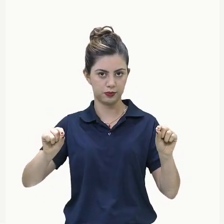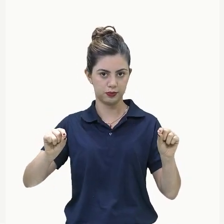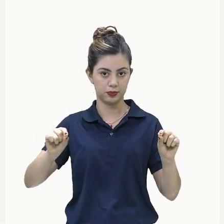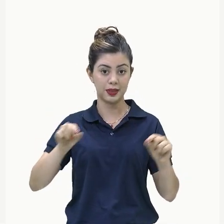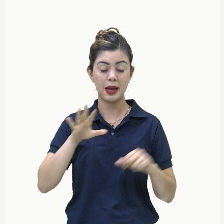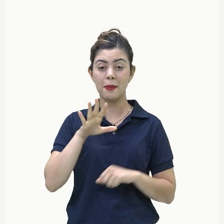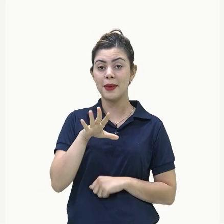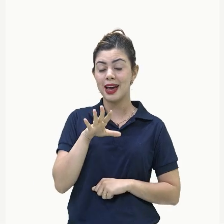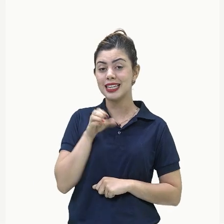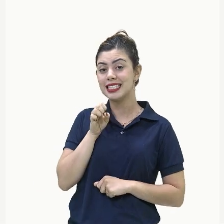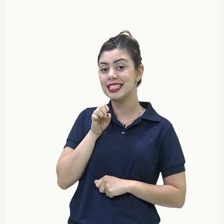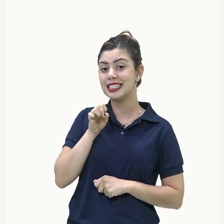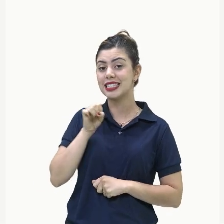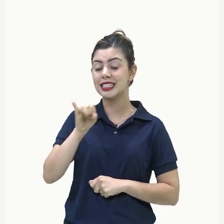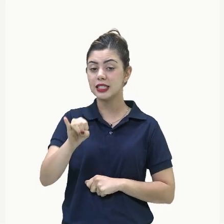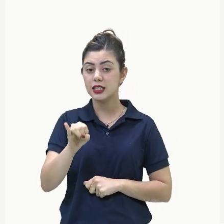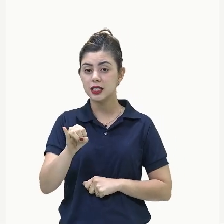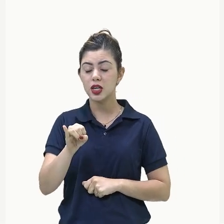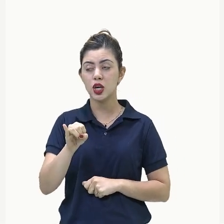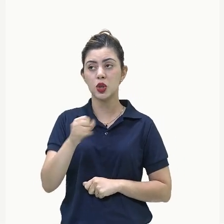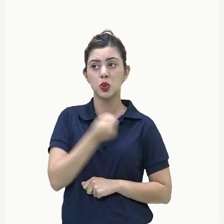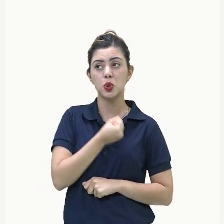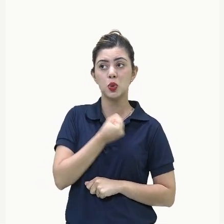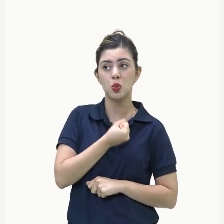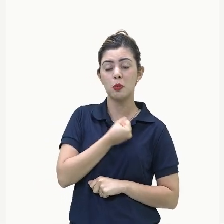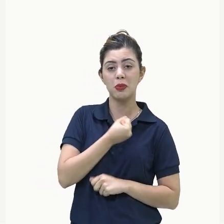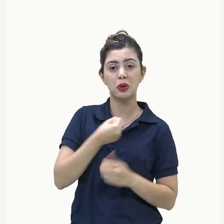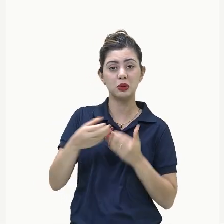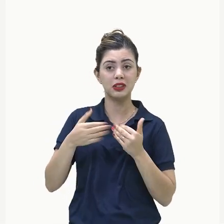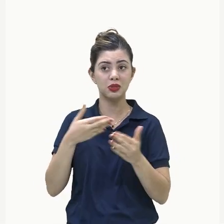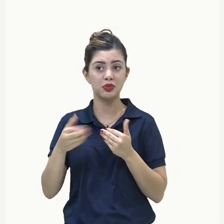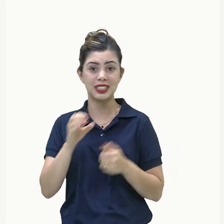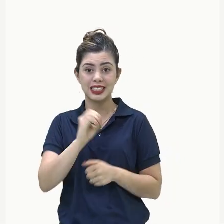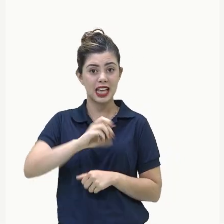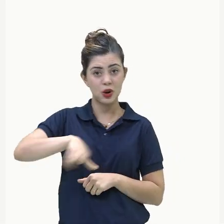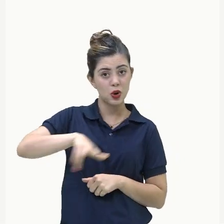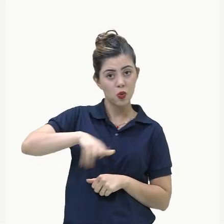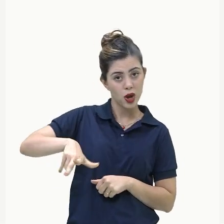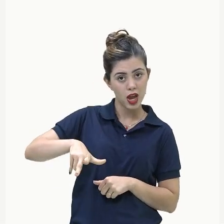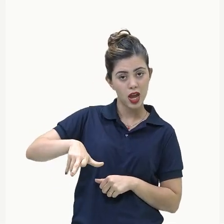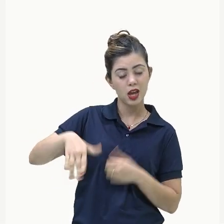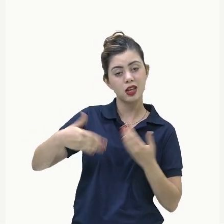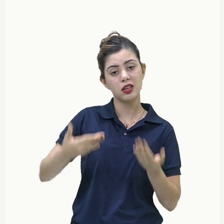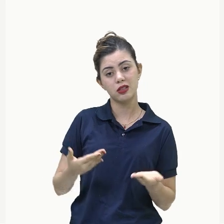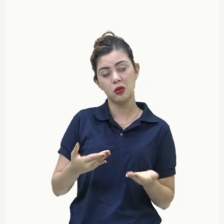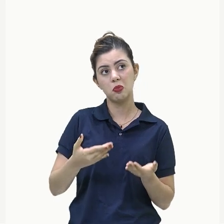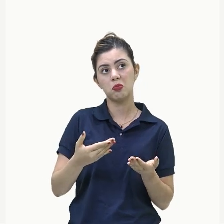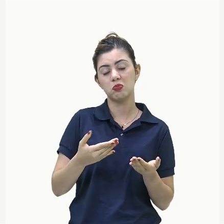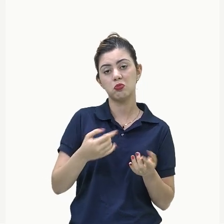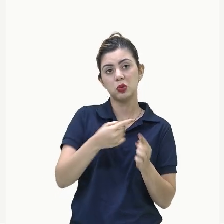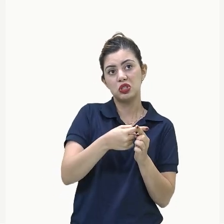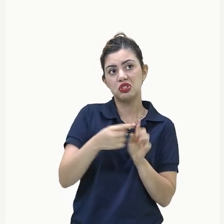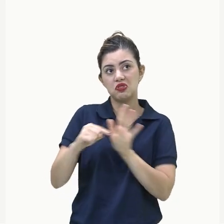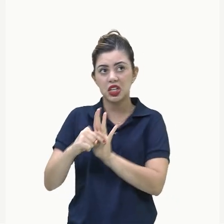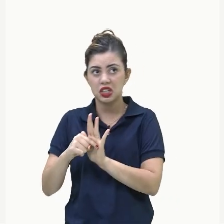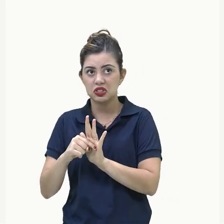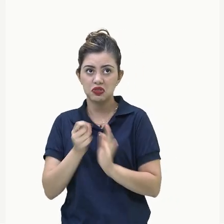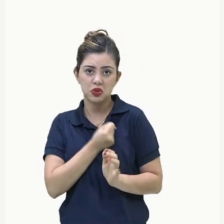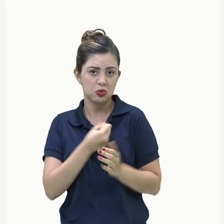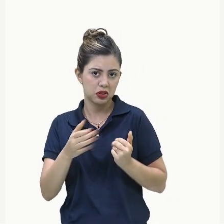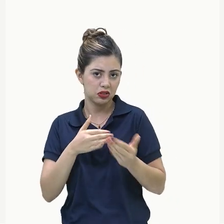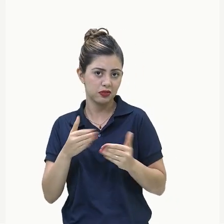Se o determinante der qualquer outro valor diferente de 0, pode ser positivo ou negativo, ou seja, eles